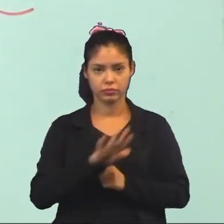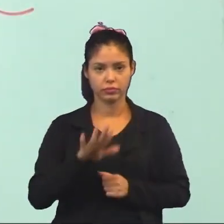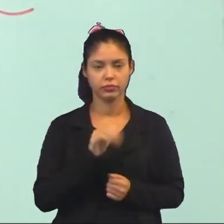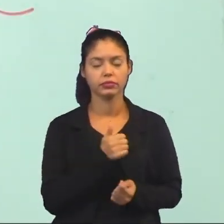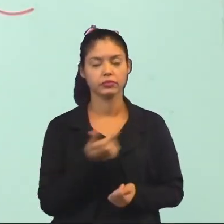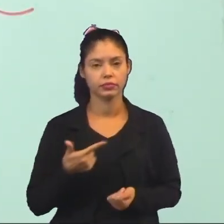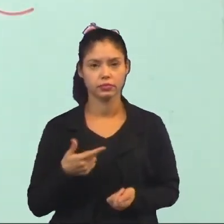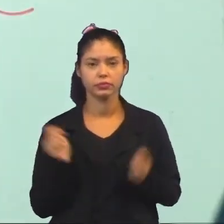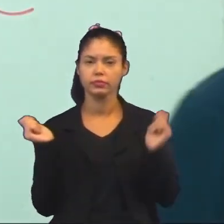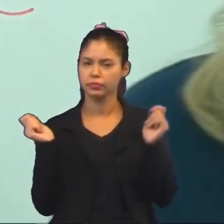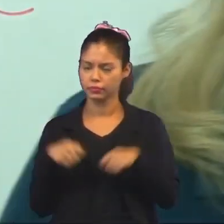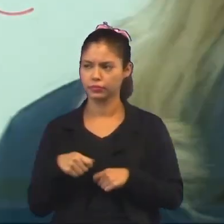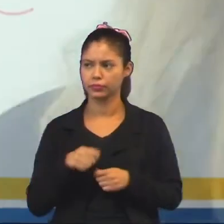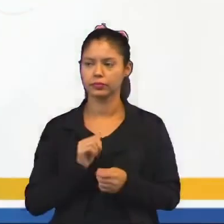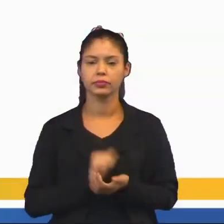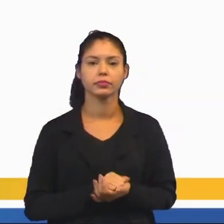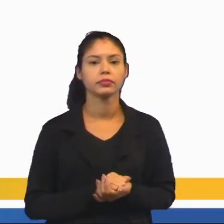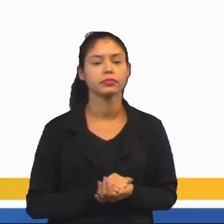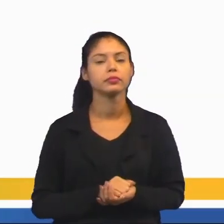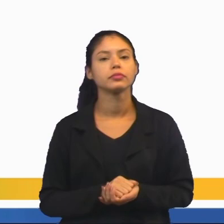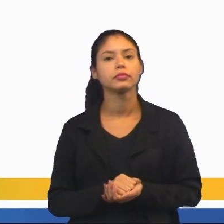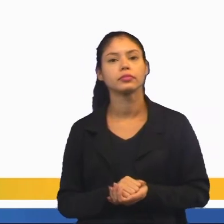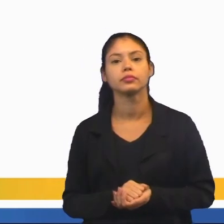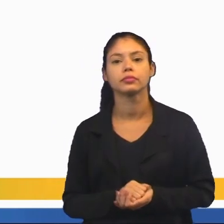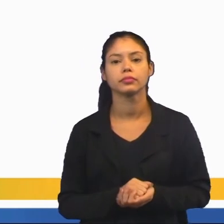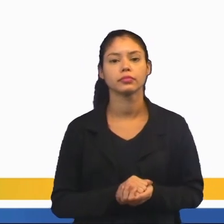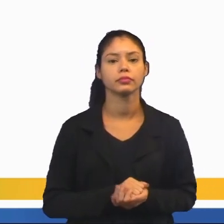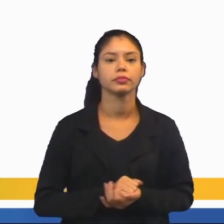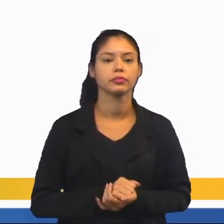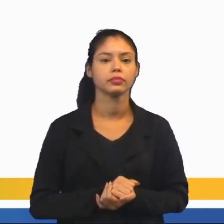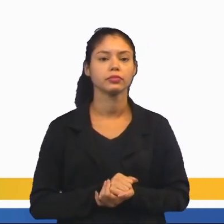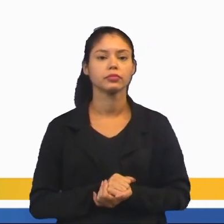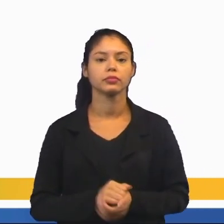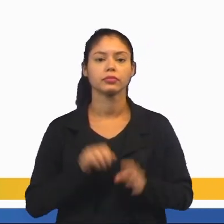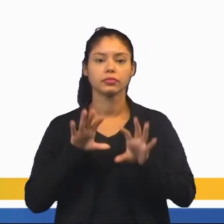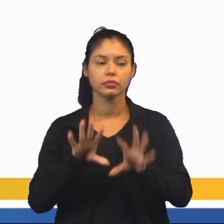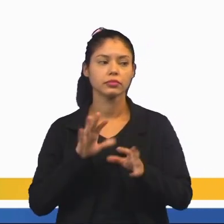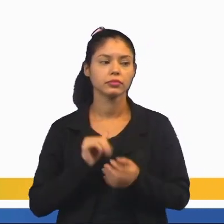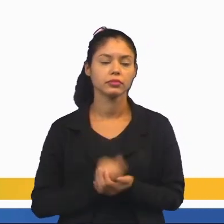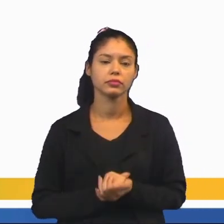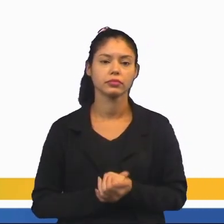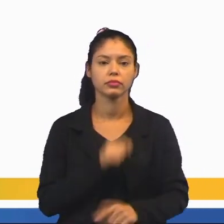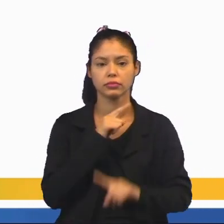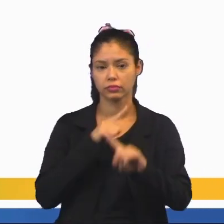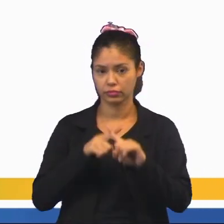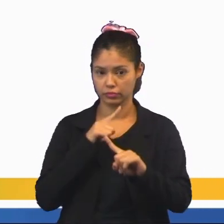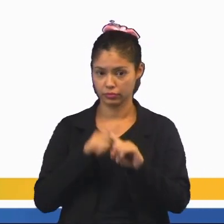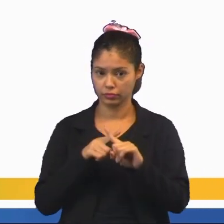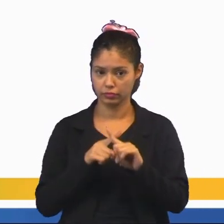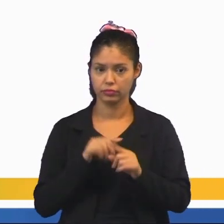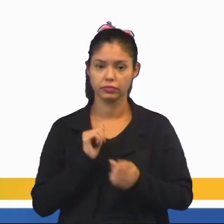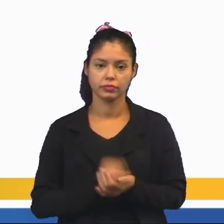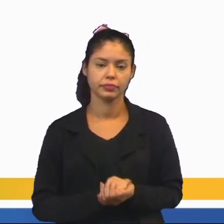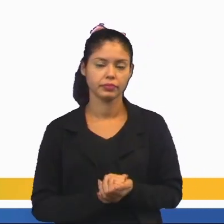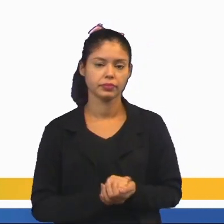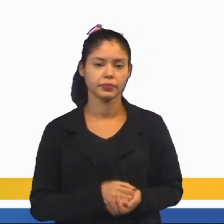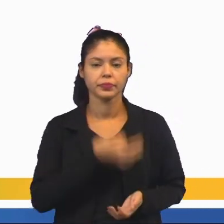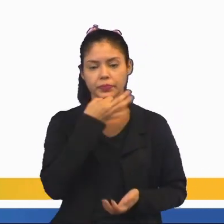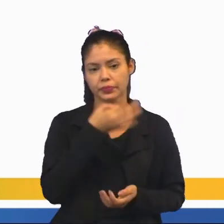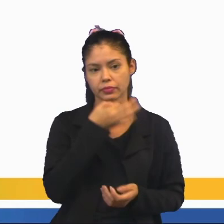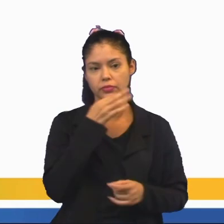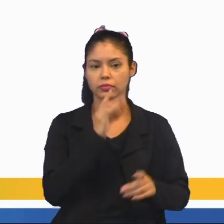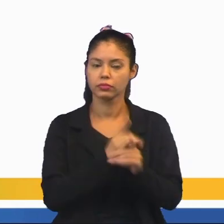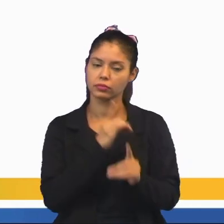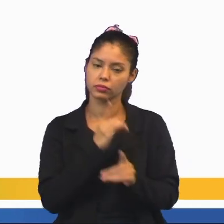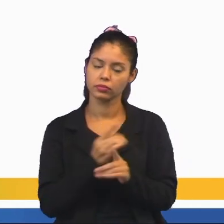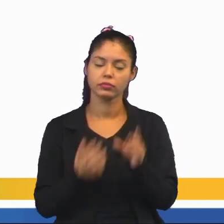essas são as possibilidades. Vamos continuar aqui? Então, dessa forma, multiplicando